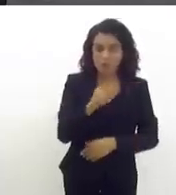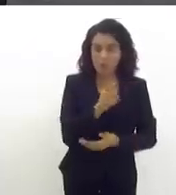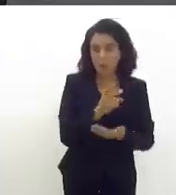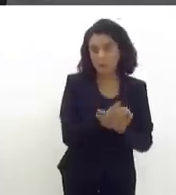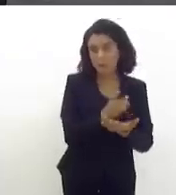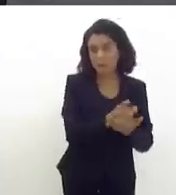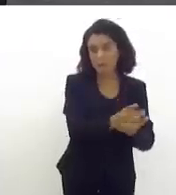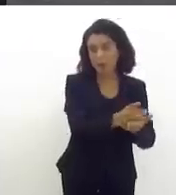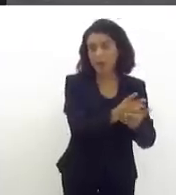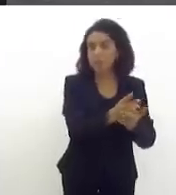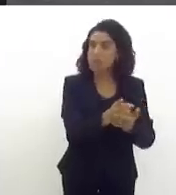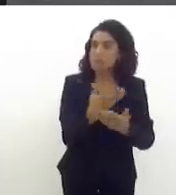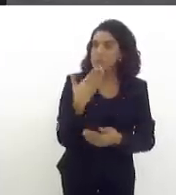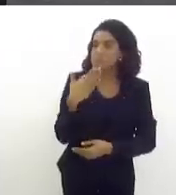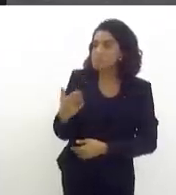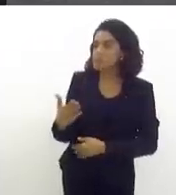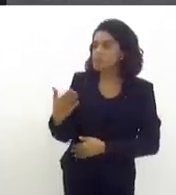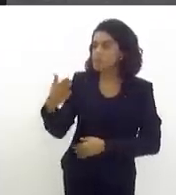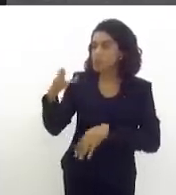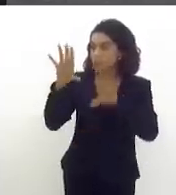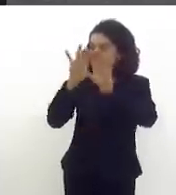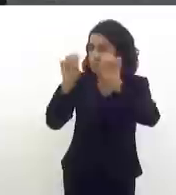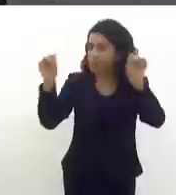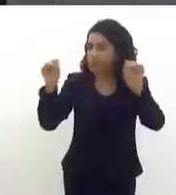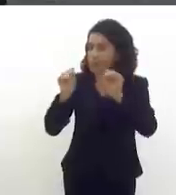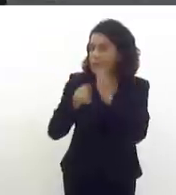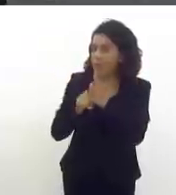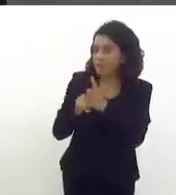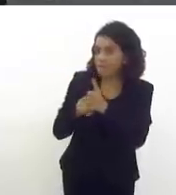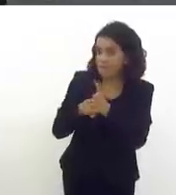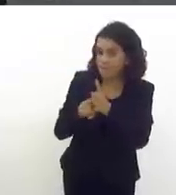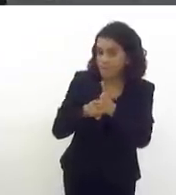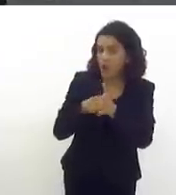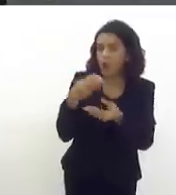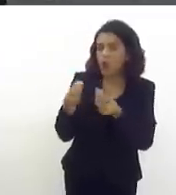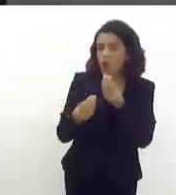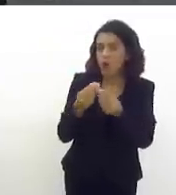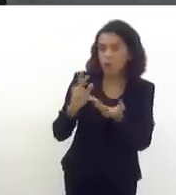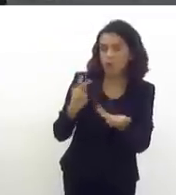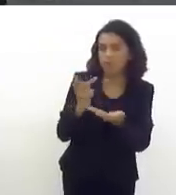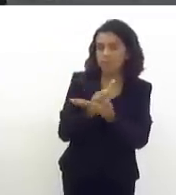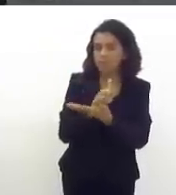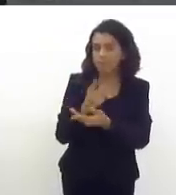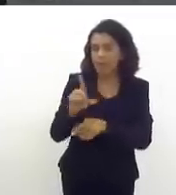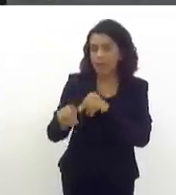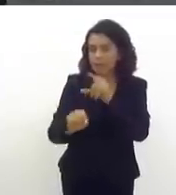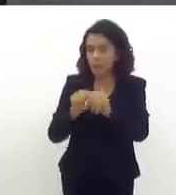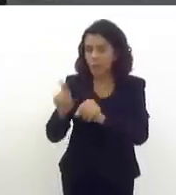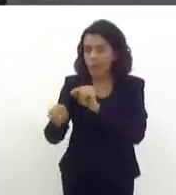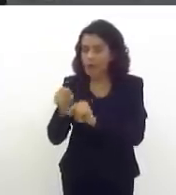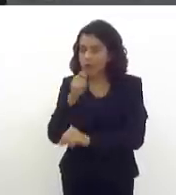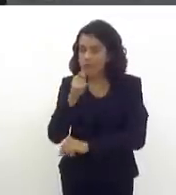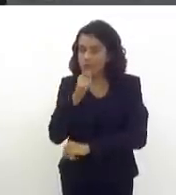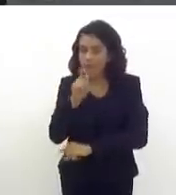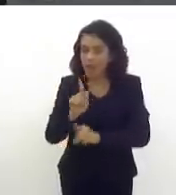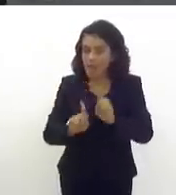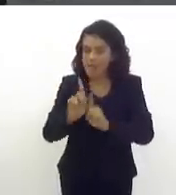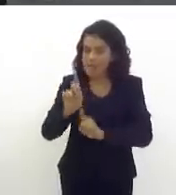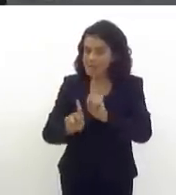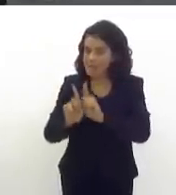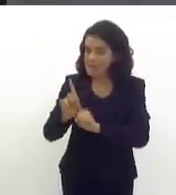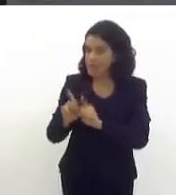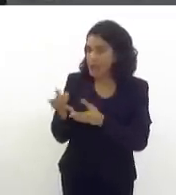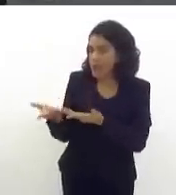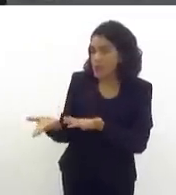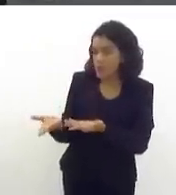Auditoria do tribunal para verificar se a escolha dessa empresa sem licitação guardou